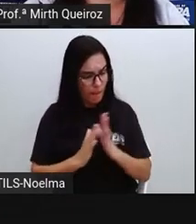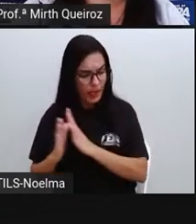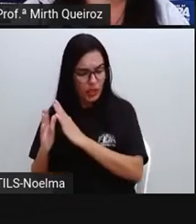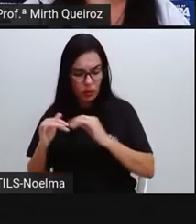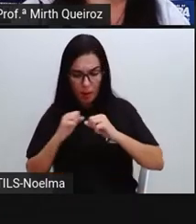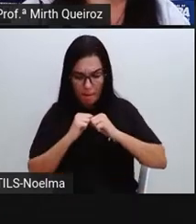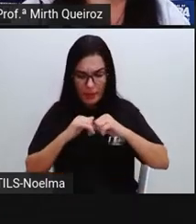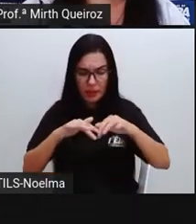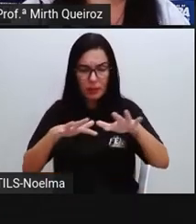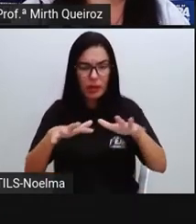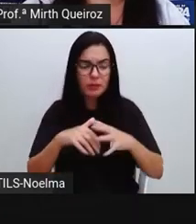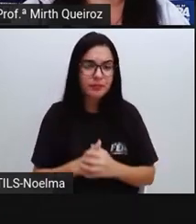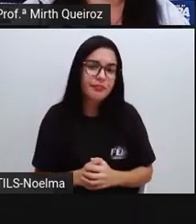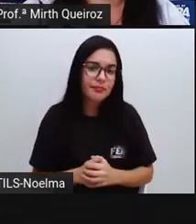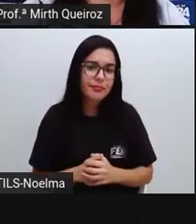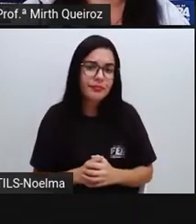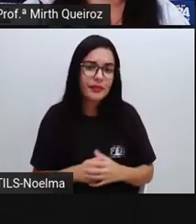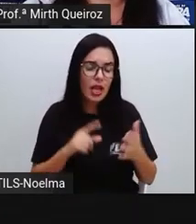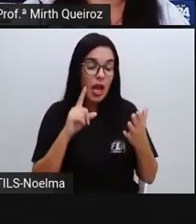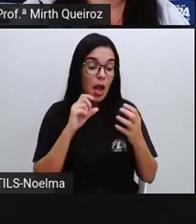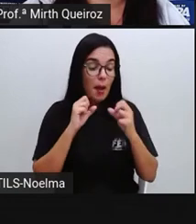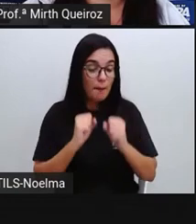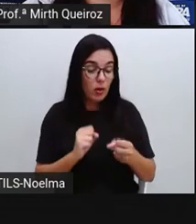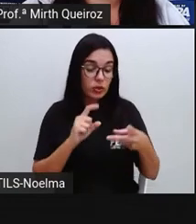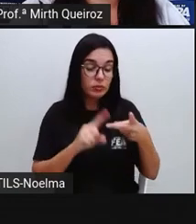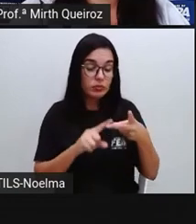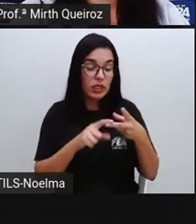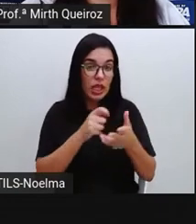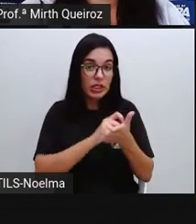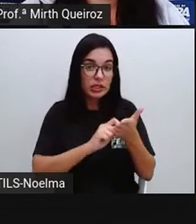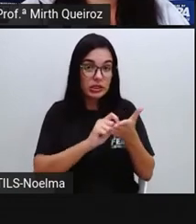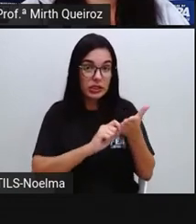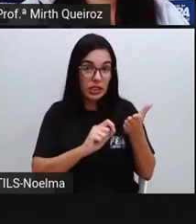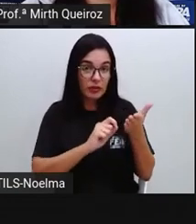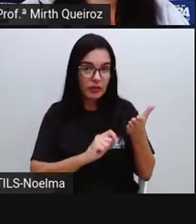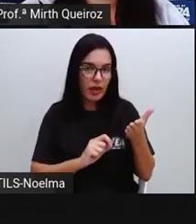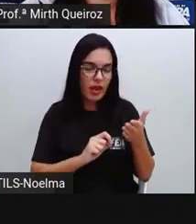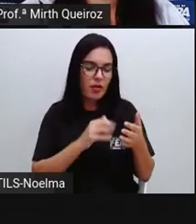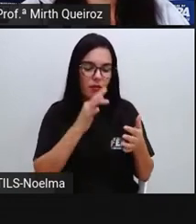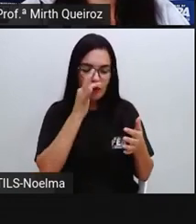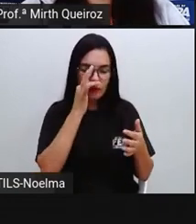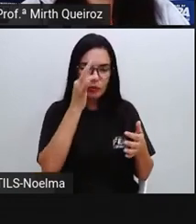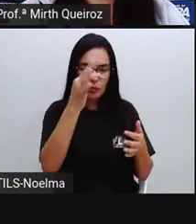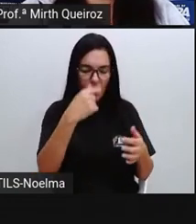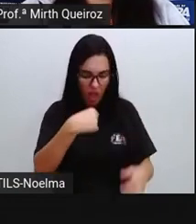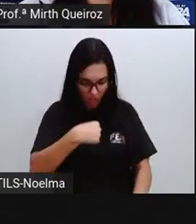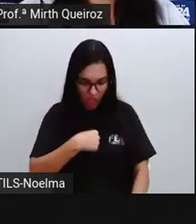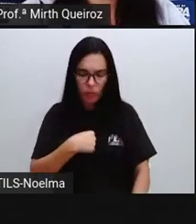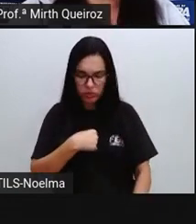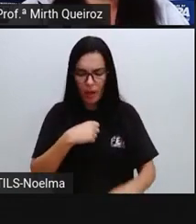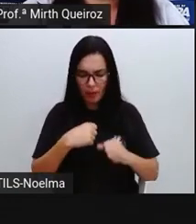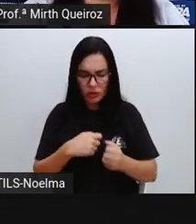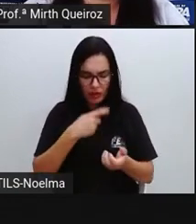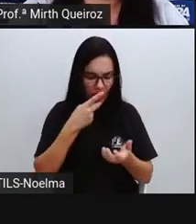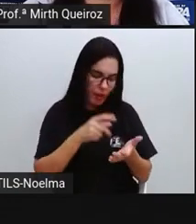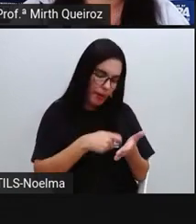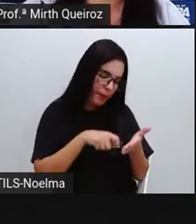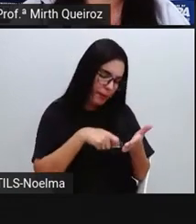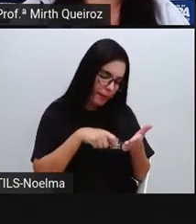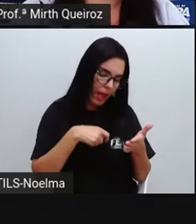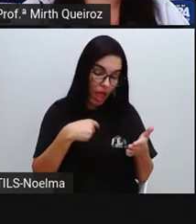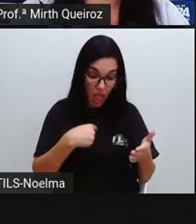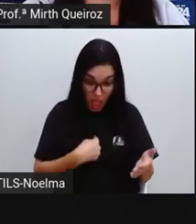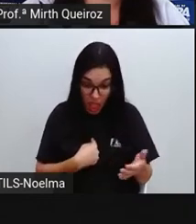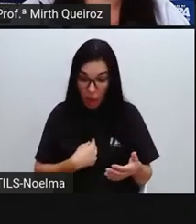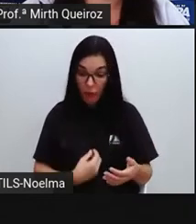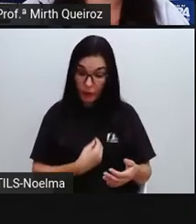pandemia. Pode escrever uma carta para o meu eu do futuro, falando para mim mesma no futuro sobre isso que eu